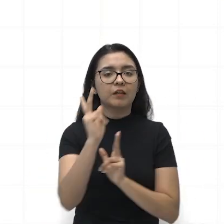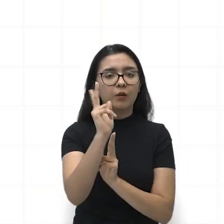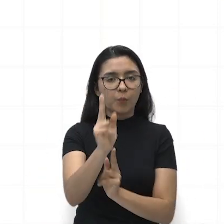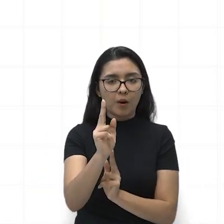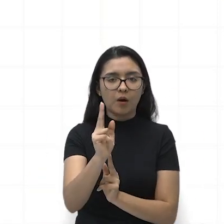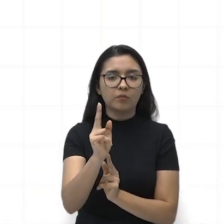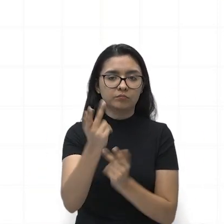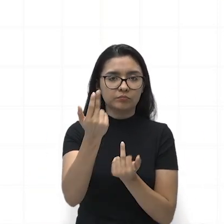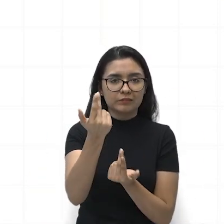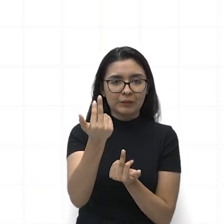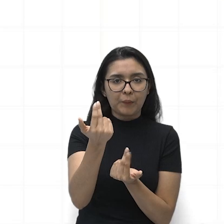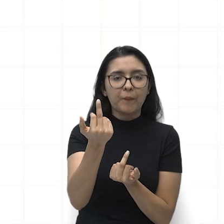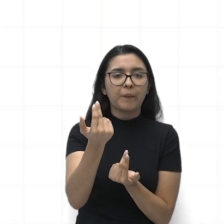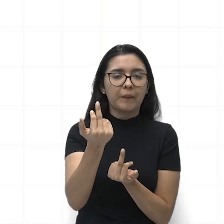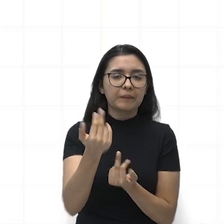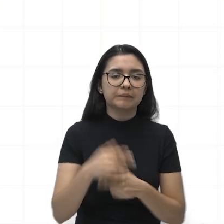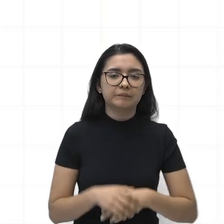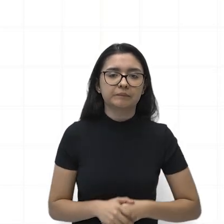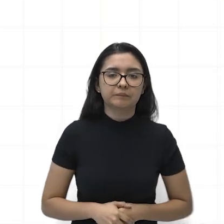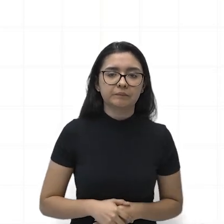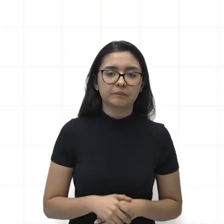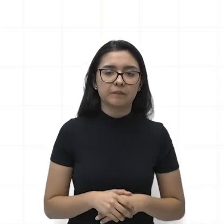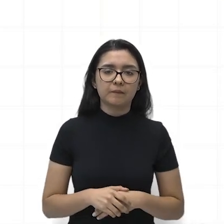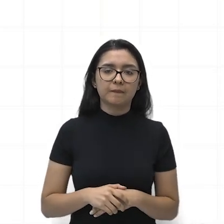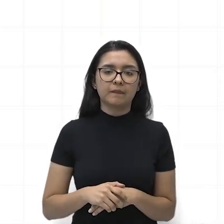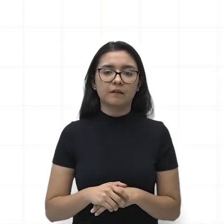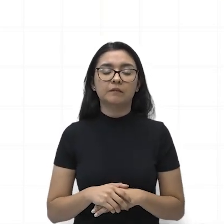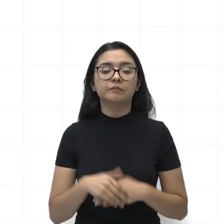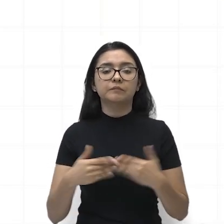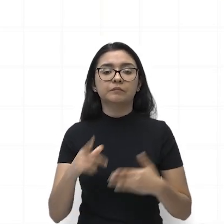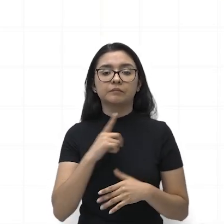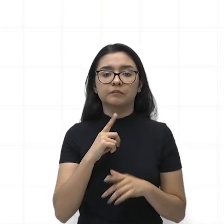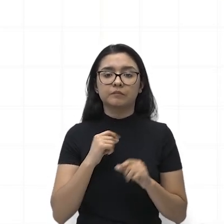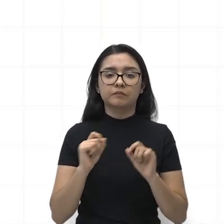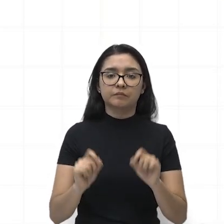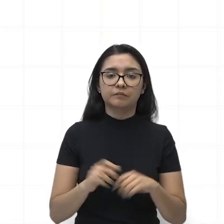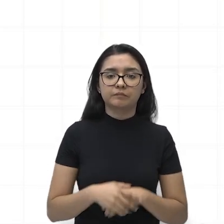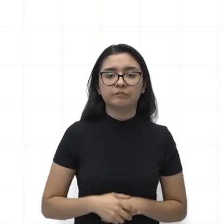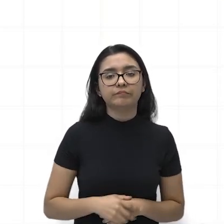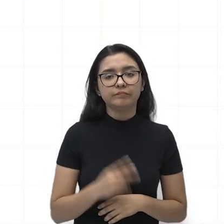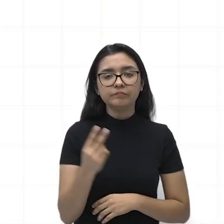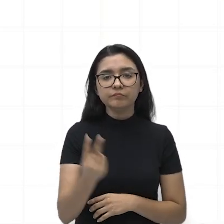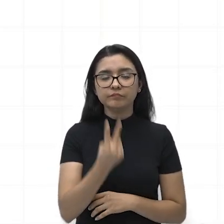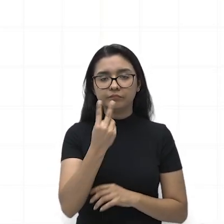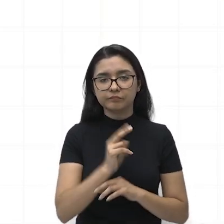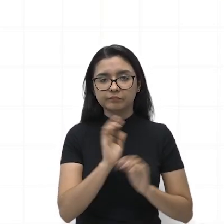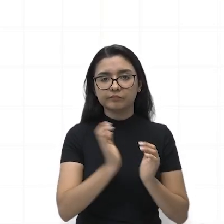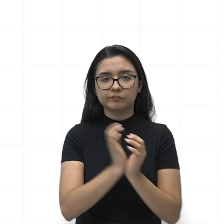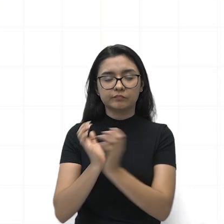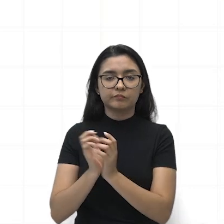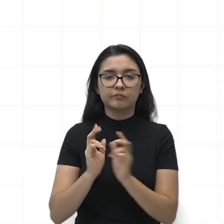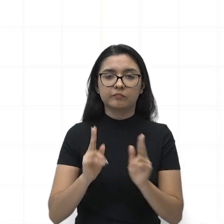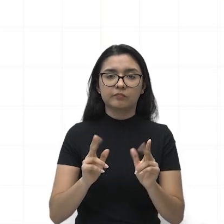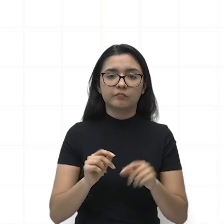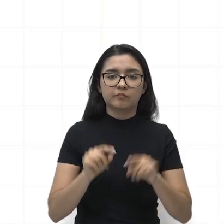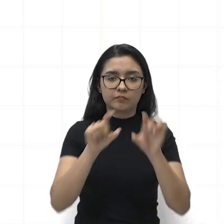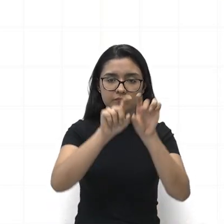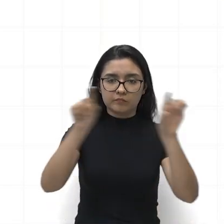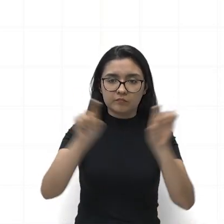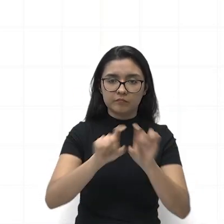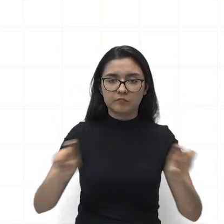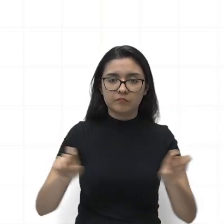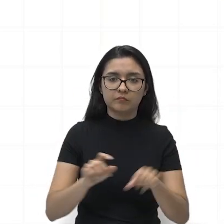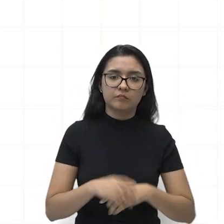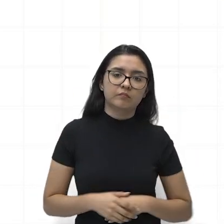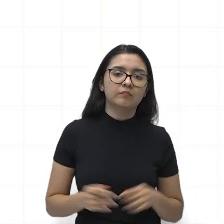tamanho, tá bom? Dividimos aqui 3/4 em 2 grupos iguais, do mesmo tamanho. Então, até a pessoa sinalizou com